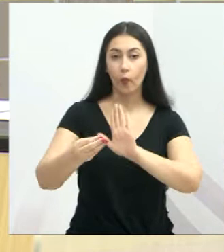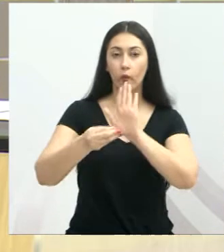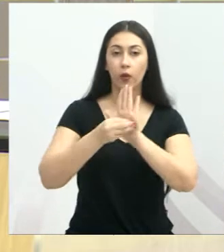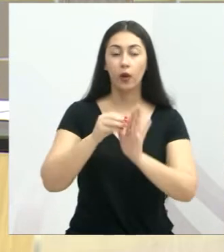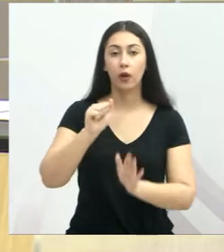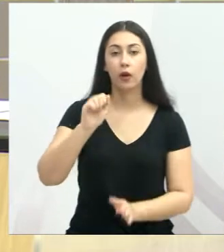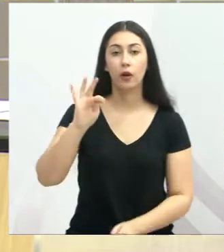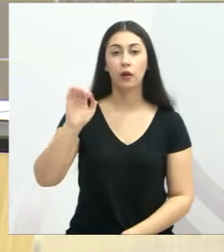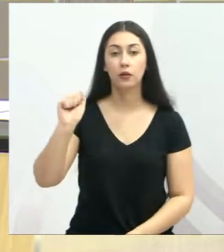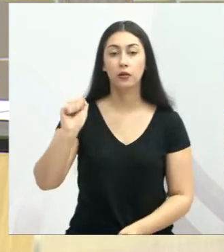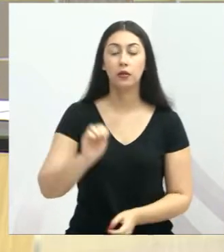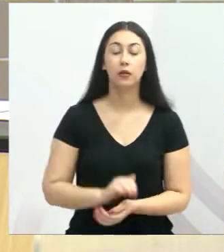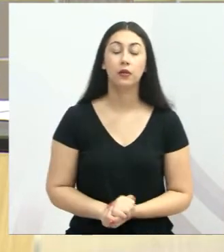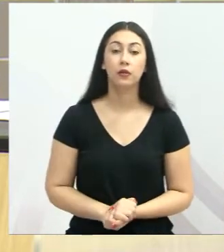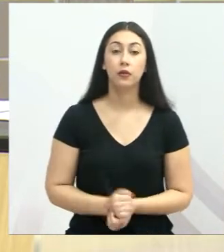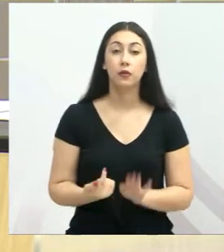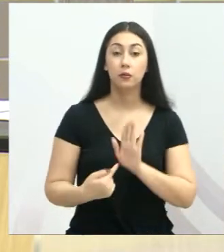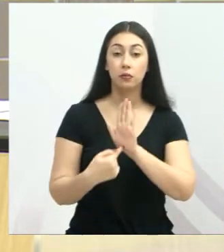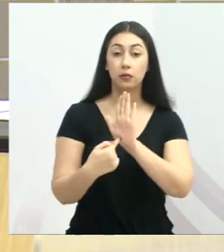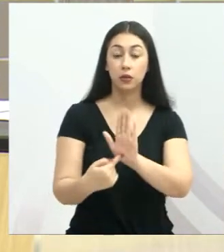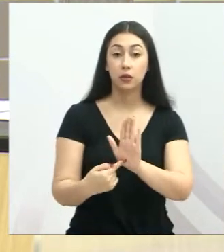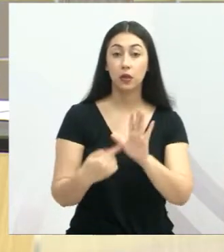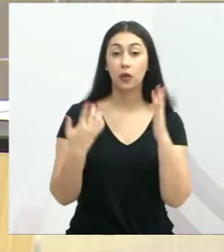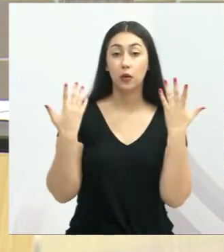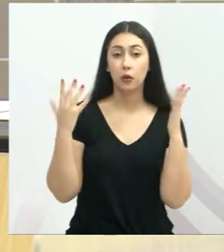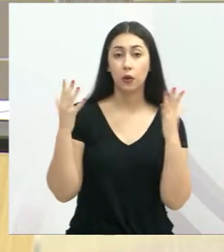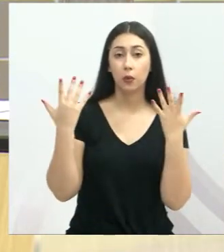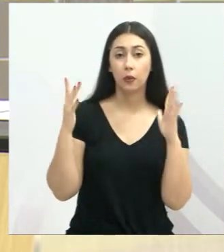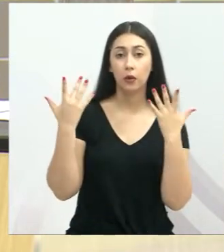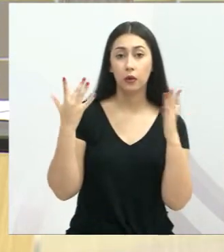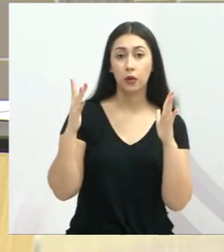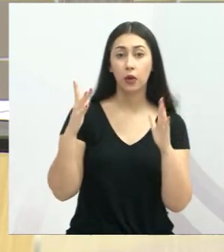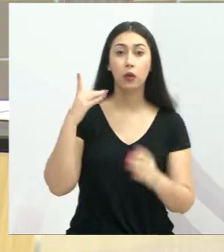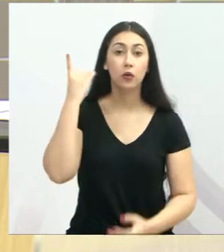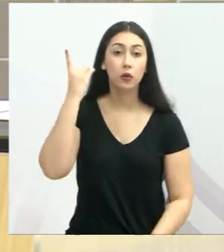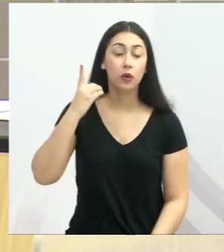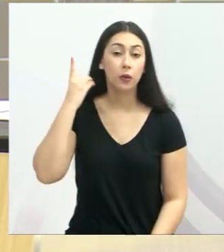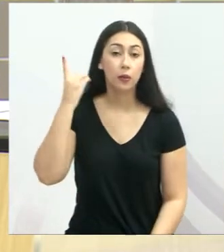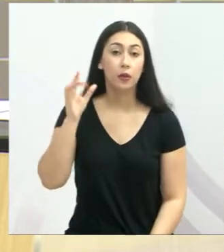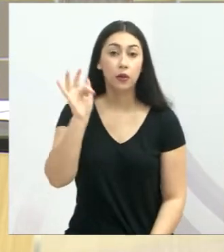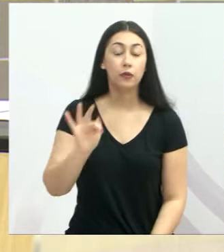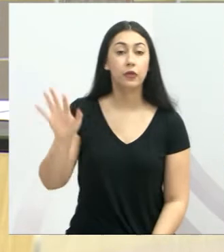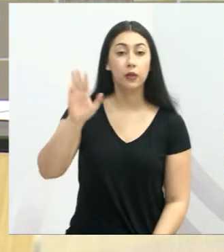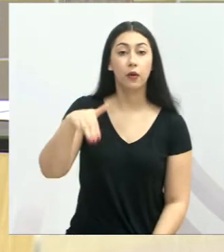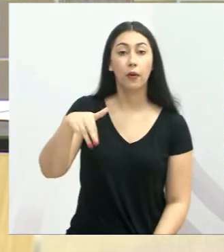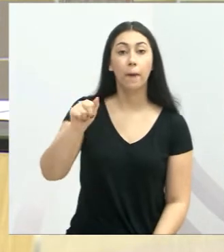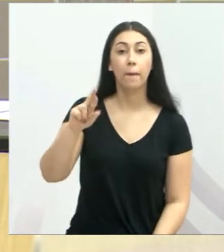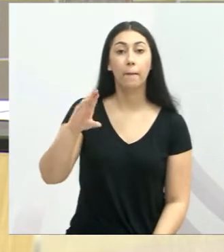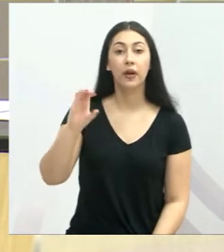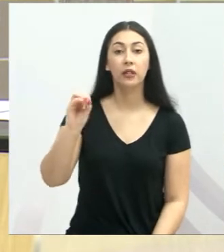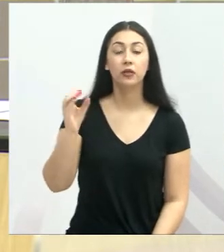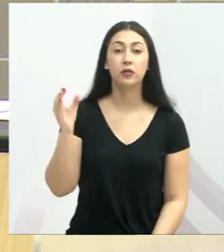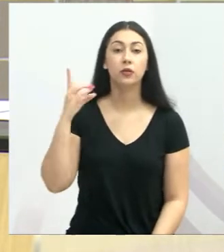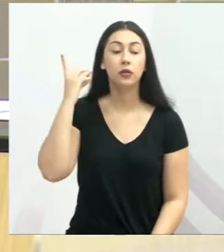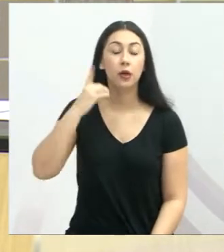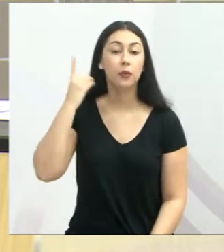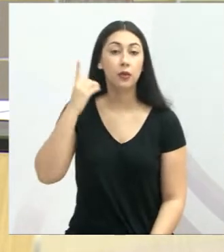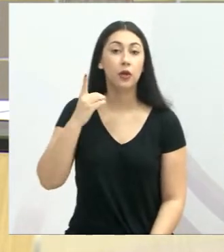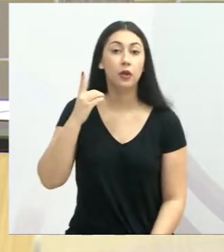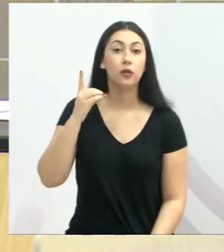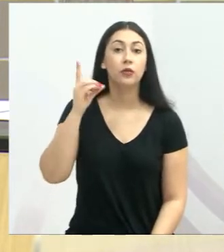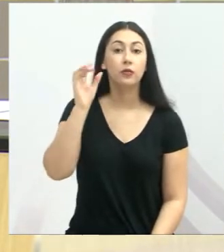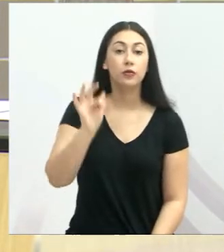trabalhos da sessão o registro de moção congratulatória ao deputado federal Márcio Alvino e ao deputado estadual André do Prado por terem